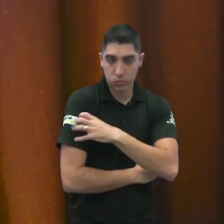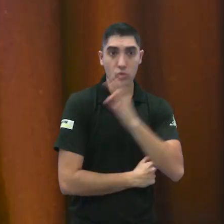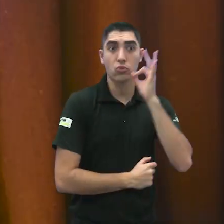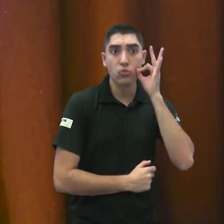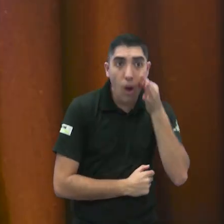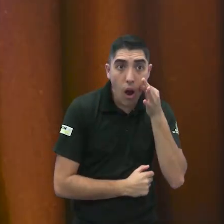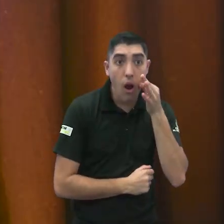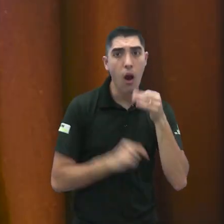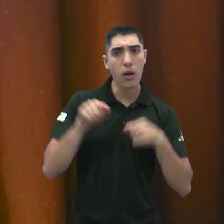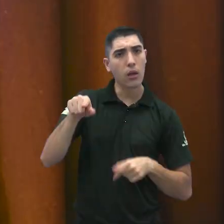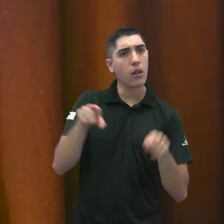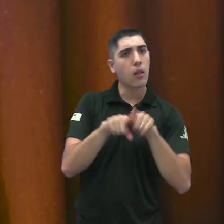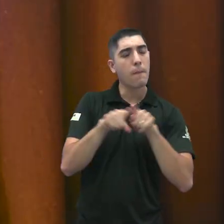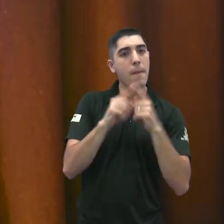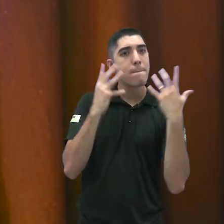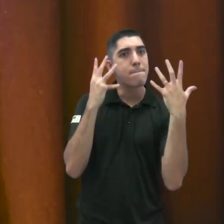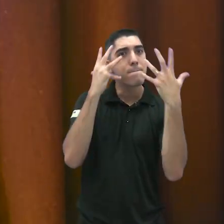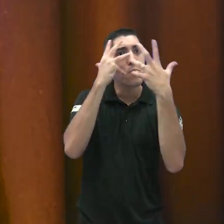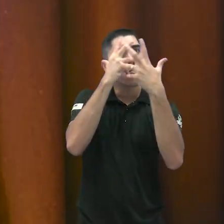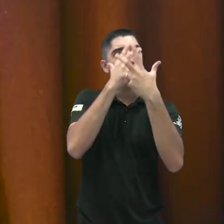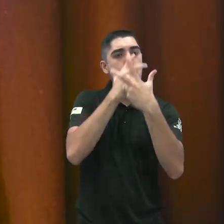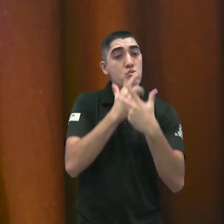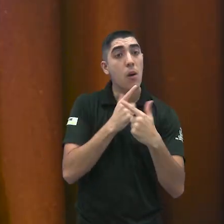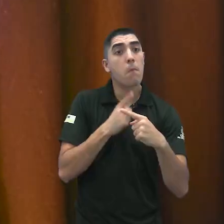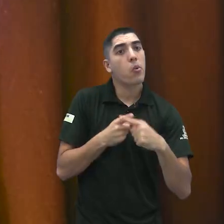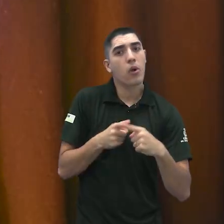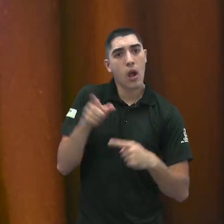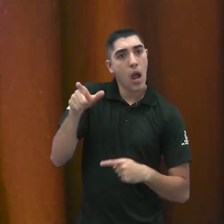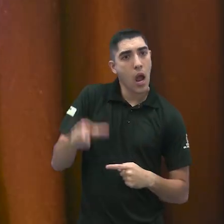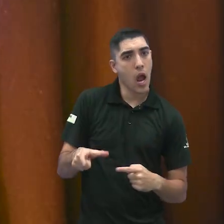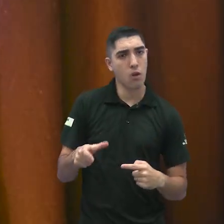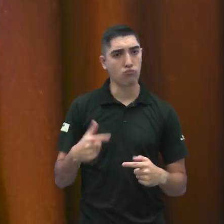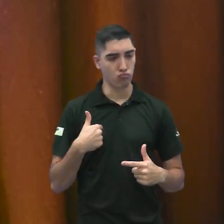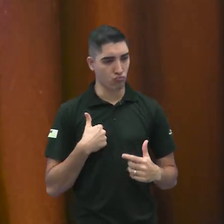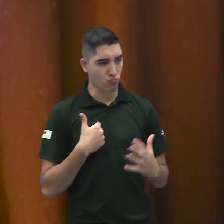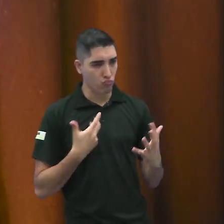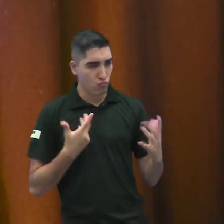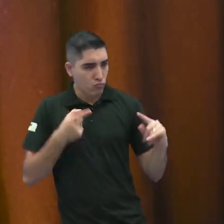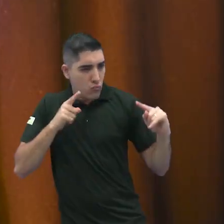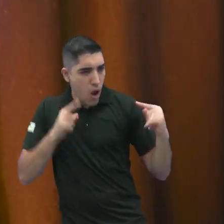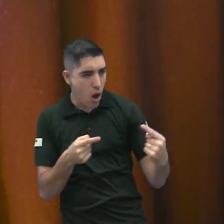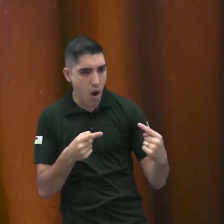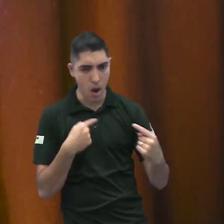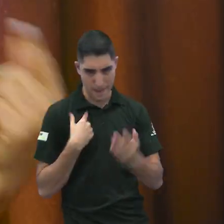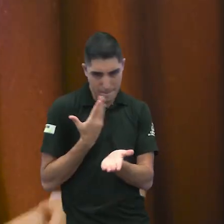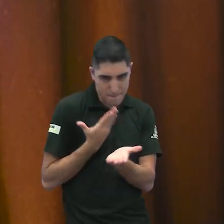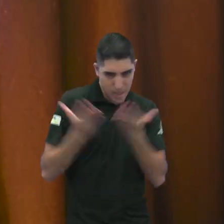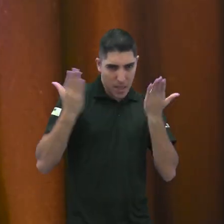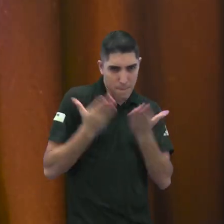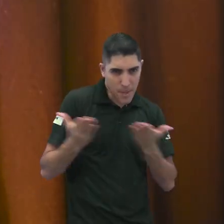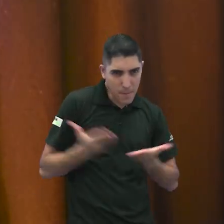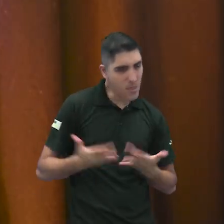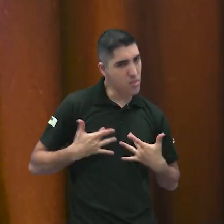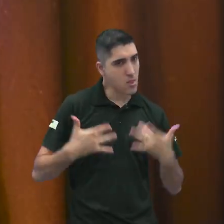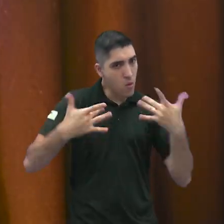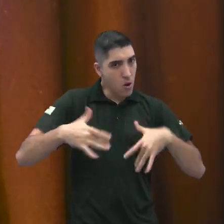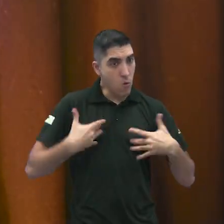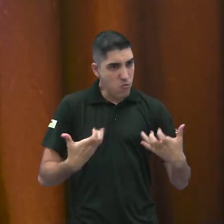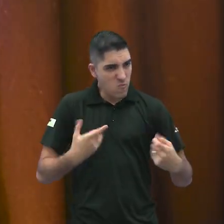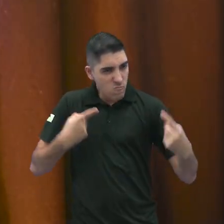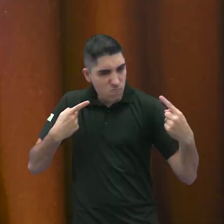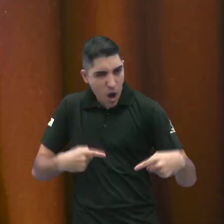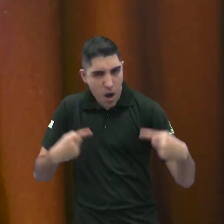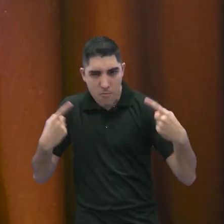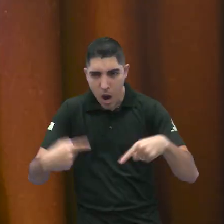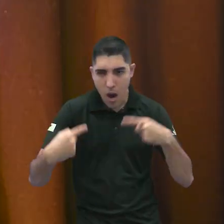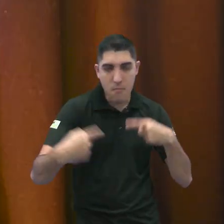é naturalmente atraente, porque ela se desenvolveu para ganhar. Ela não quer perder em nenhuma outra relação que ela tenha para